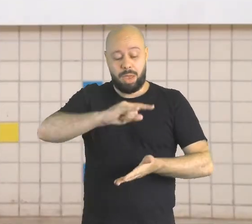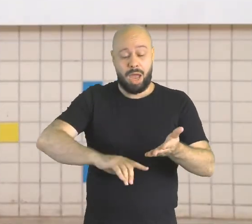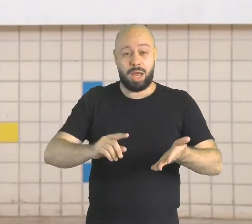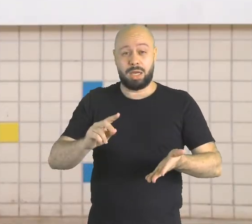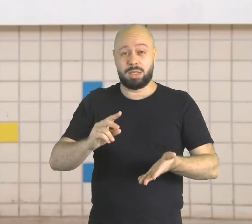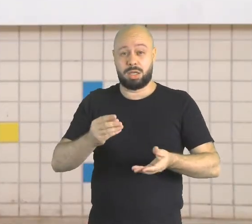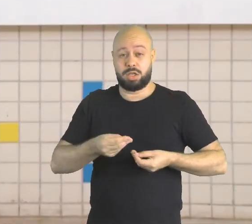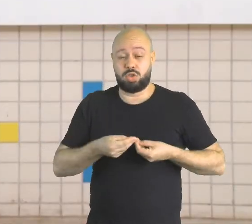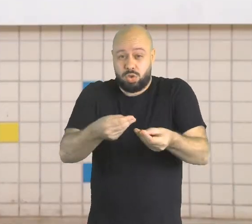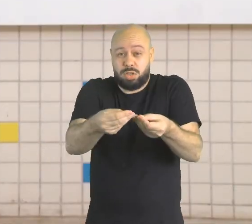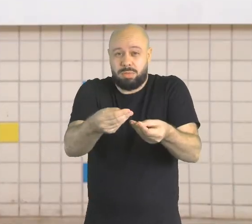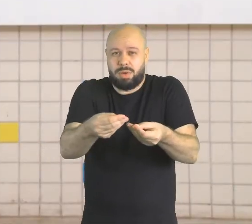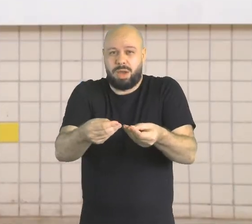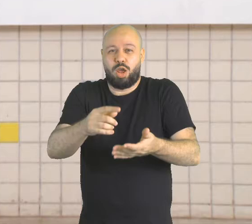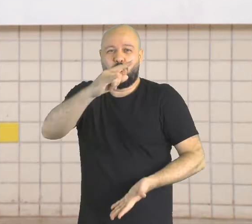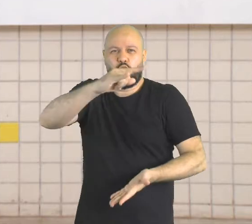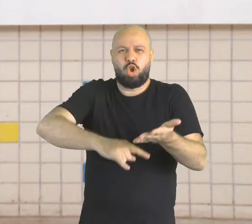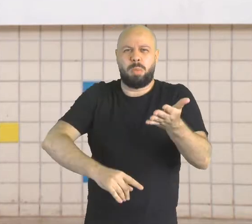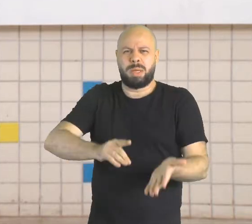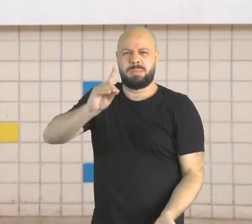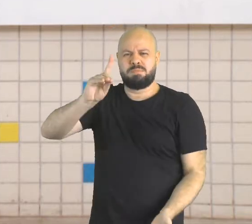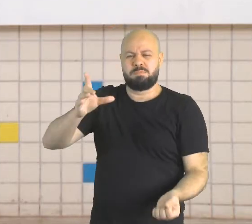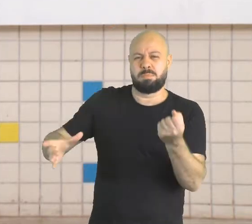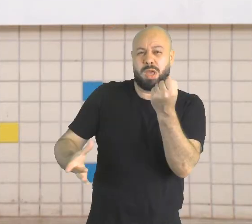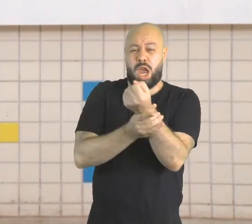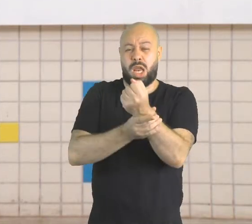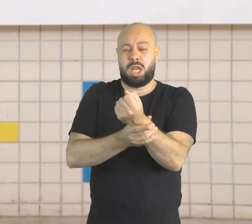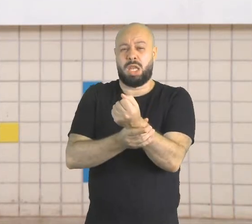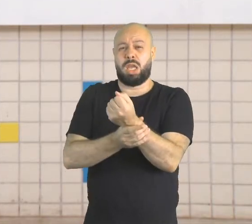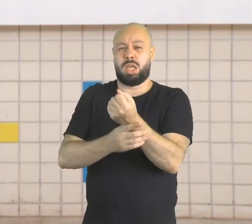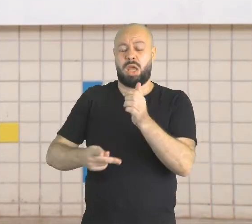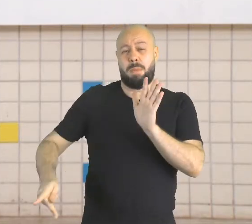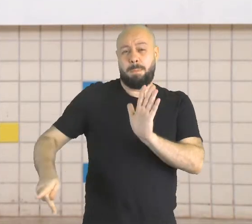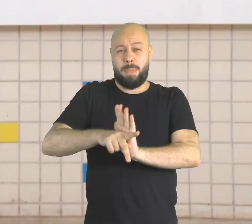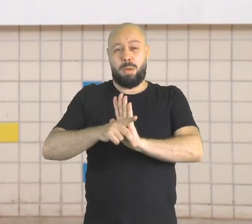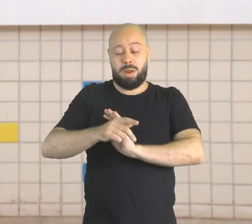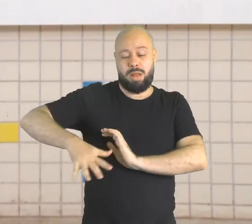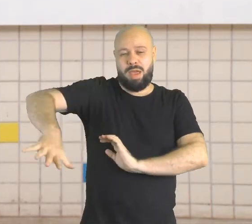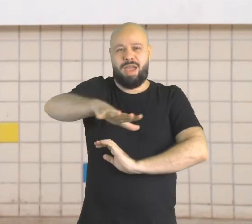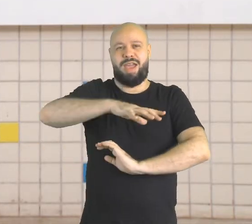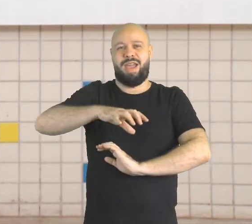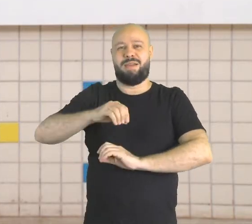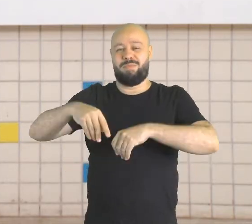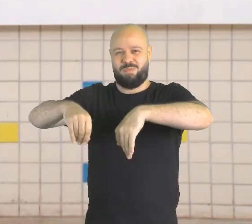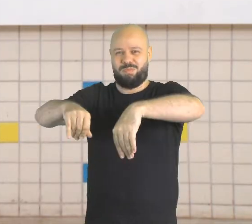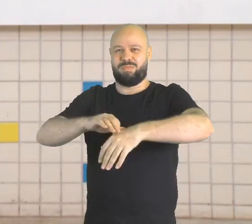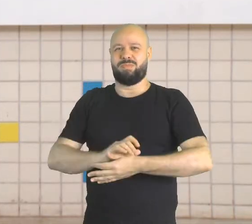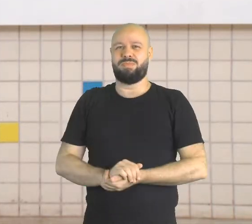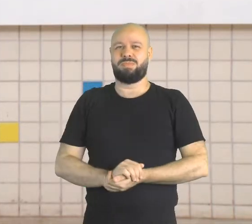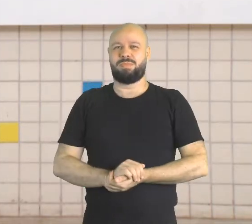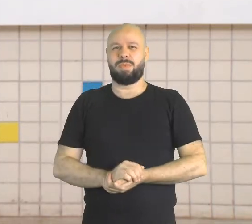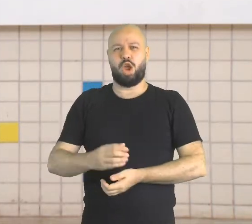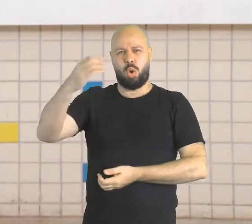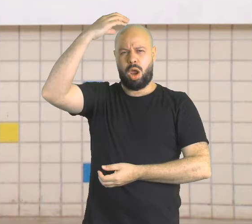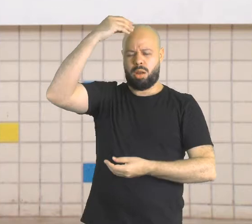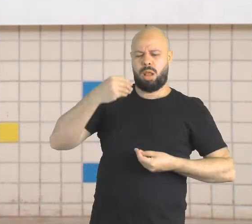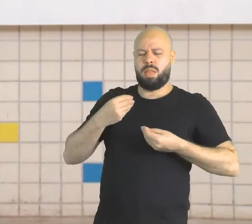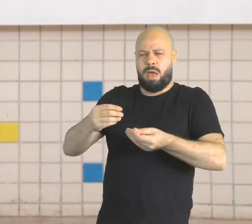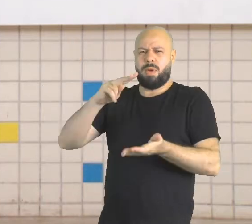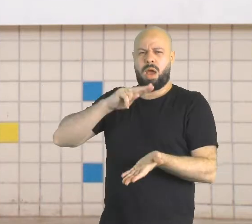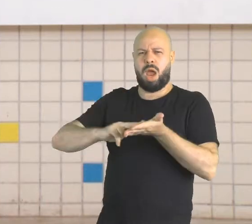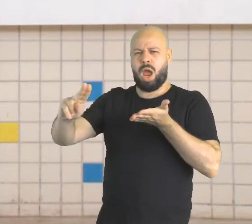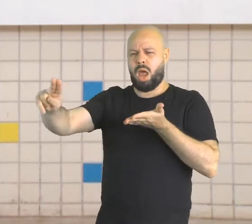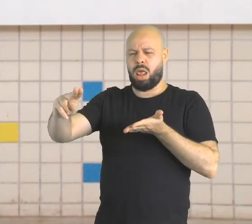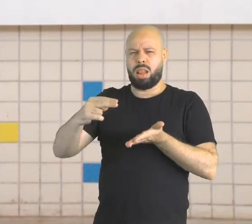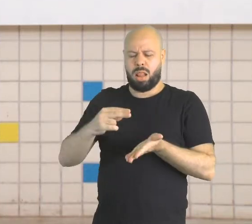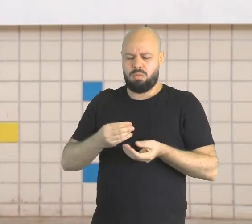doação era o documento que determinava a posse sobre a terra, certo? Então, o rei entregava aquela carta de